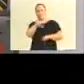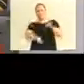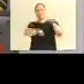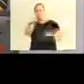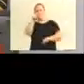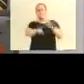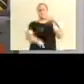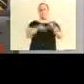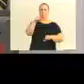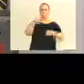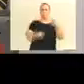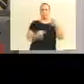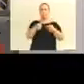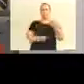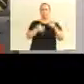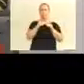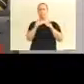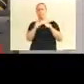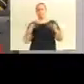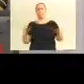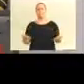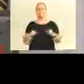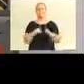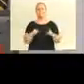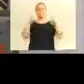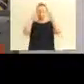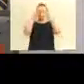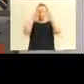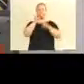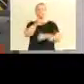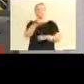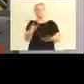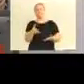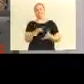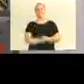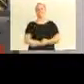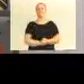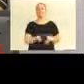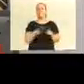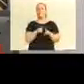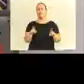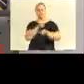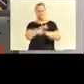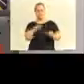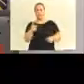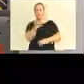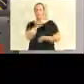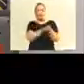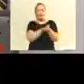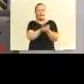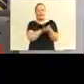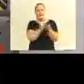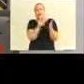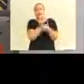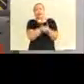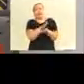de visão sobre os temas, mas respeito à posição de Vossa Excelência. Mas quero dizer que não tem nada escondido. É muito claro e tem um